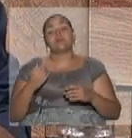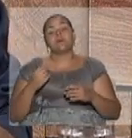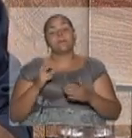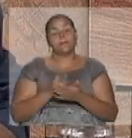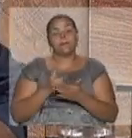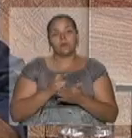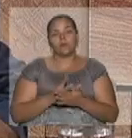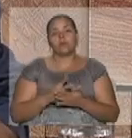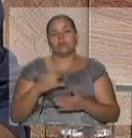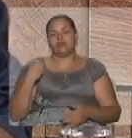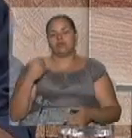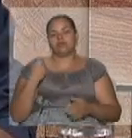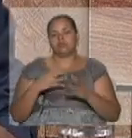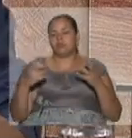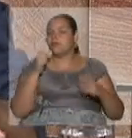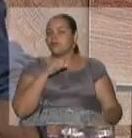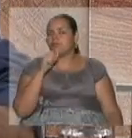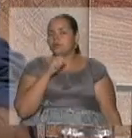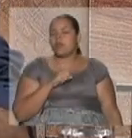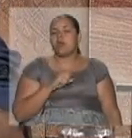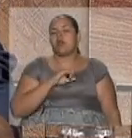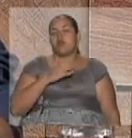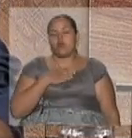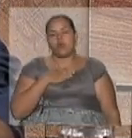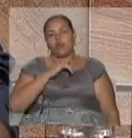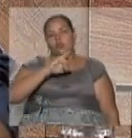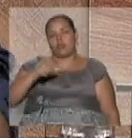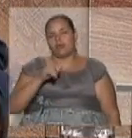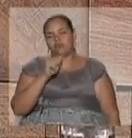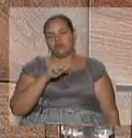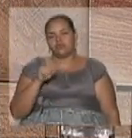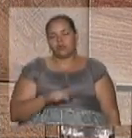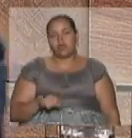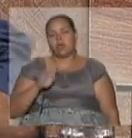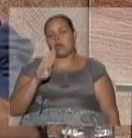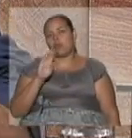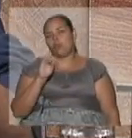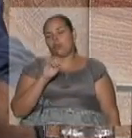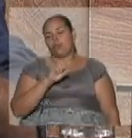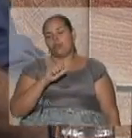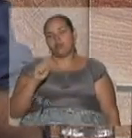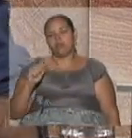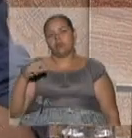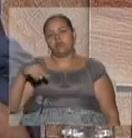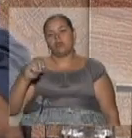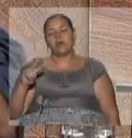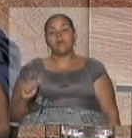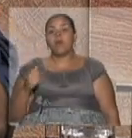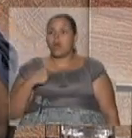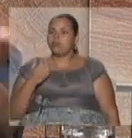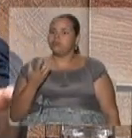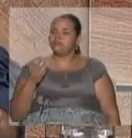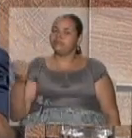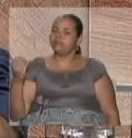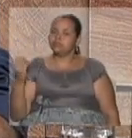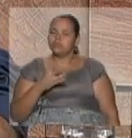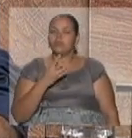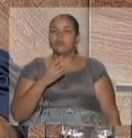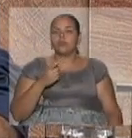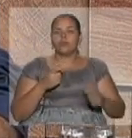Mesmo os mais velhos, os que curtiam jazz, bossa nova, ficavam esperando o lançamento de um determinado artista, assim, então, que era